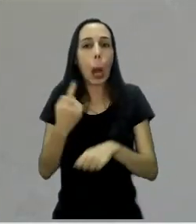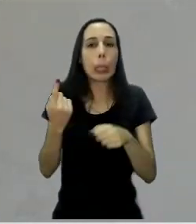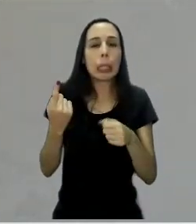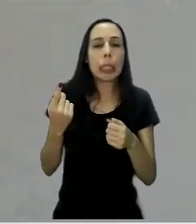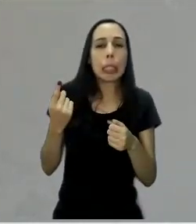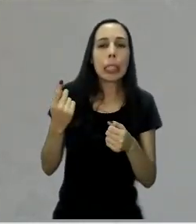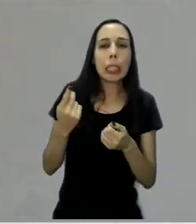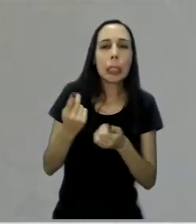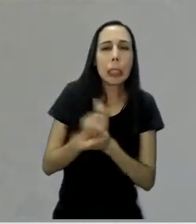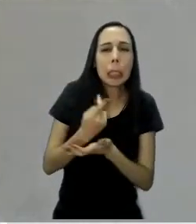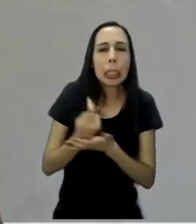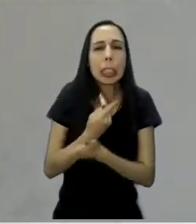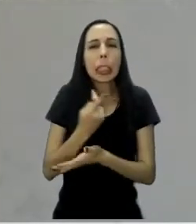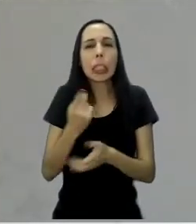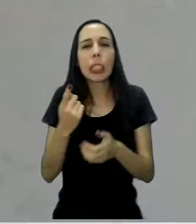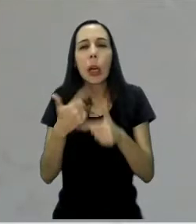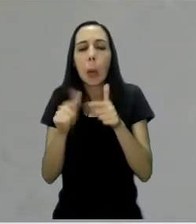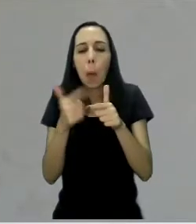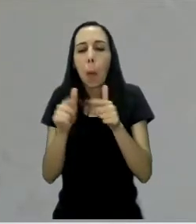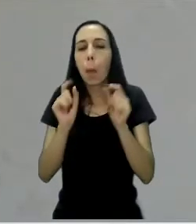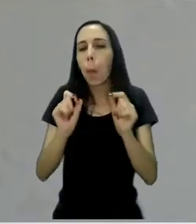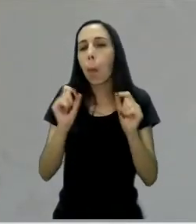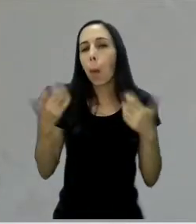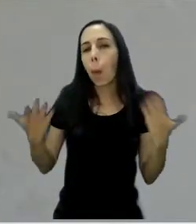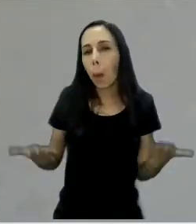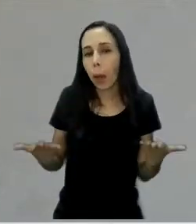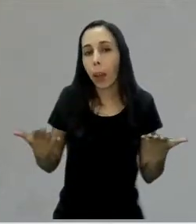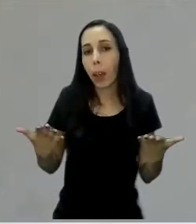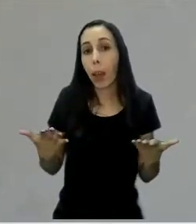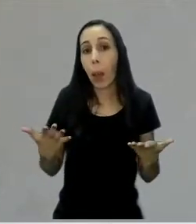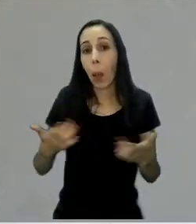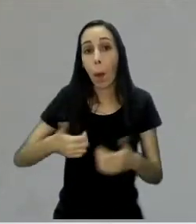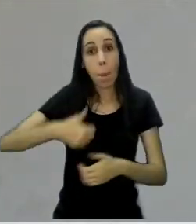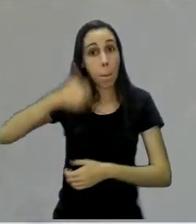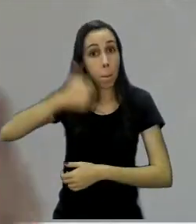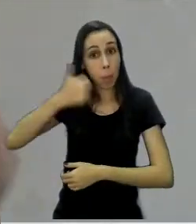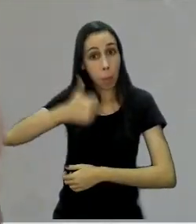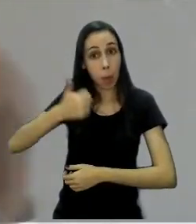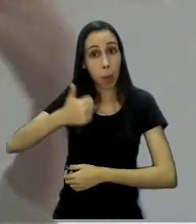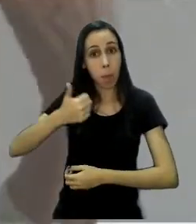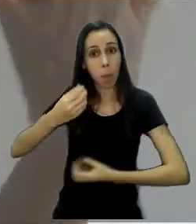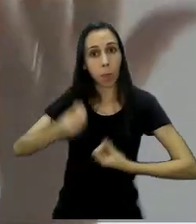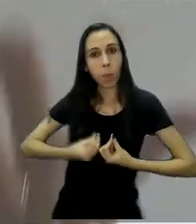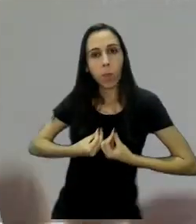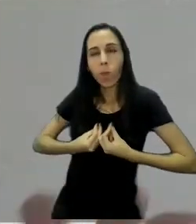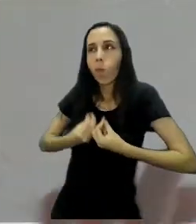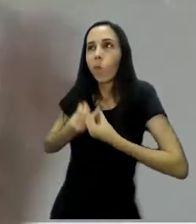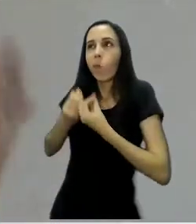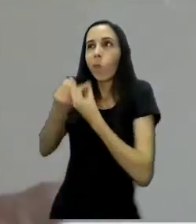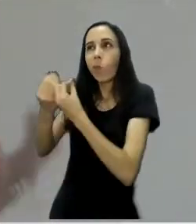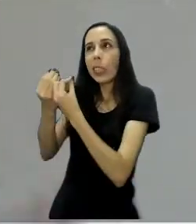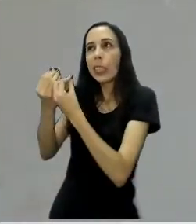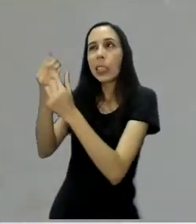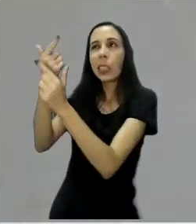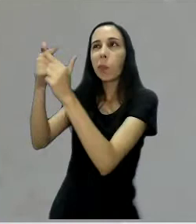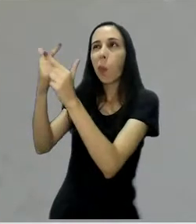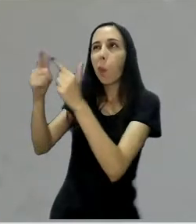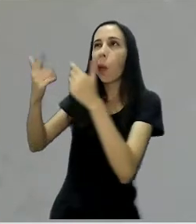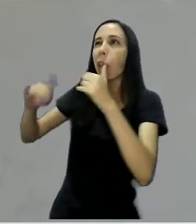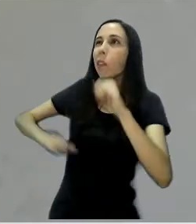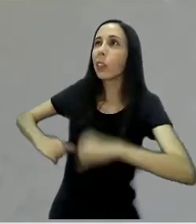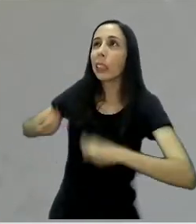nós sofremos, quando nós temos tribulações? Primeiro, derramar a nossa dor em